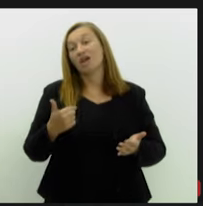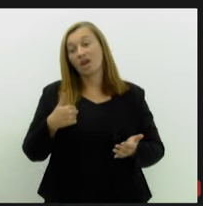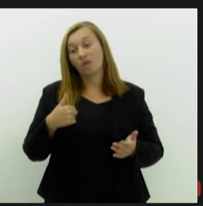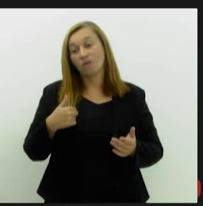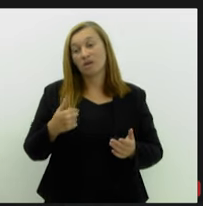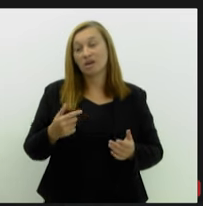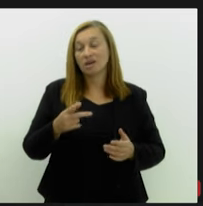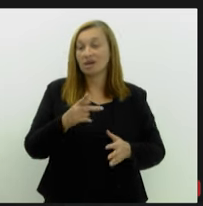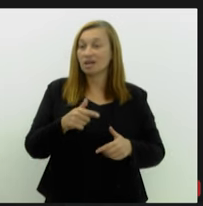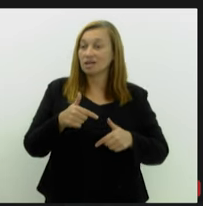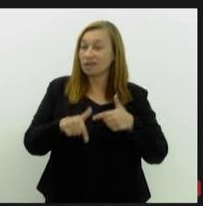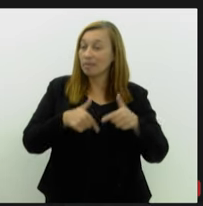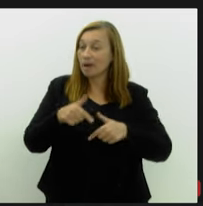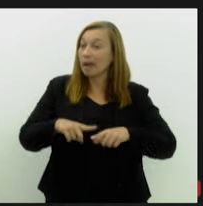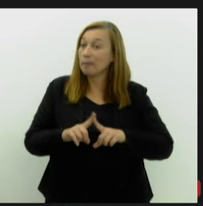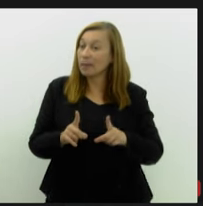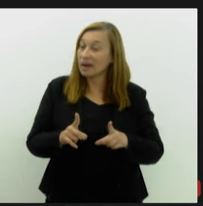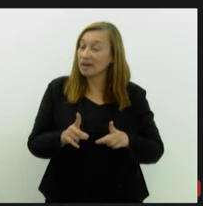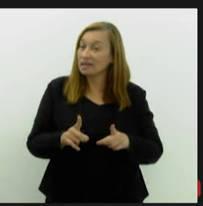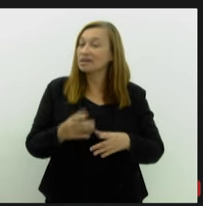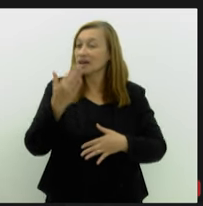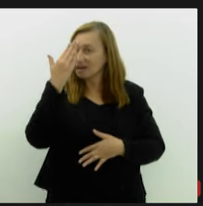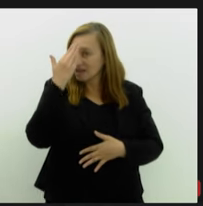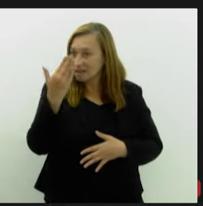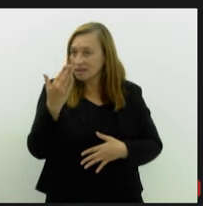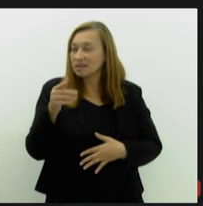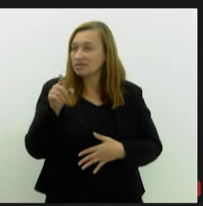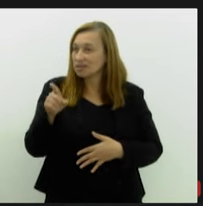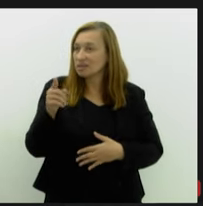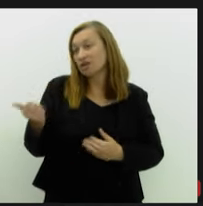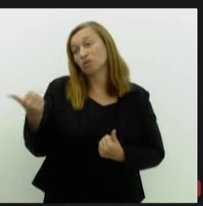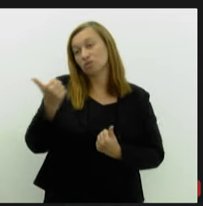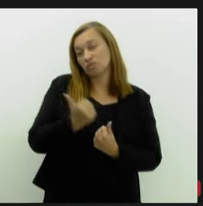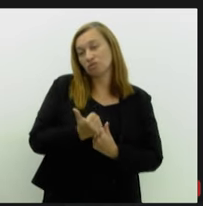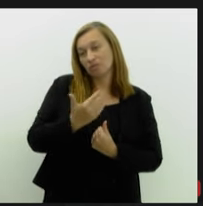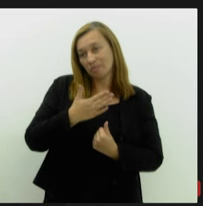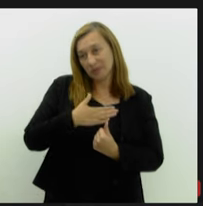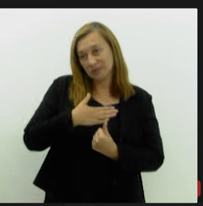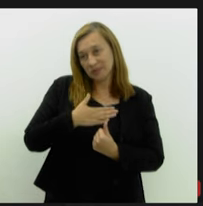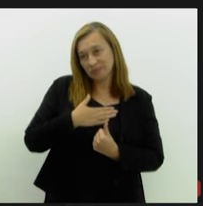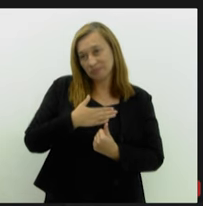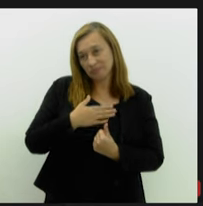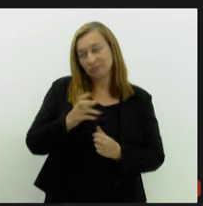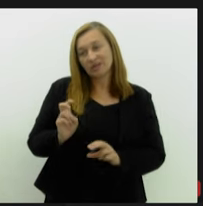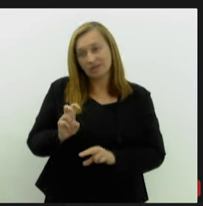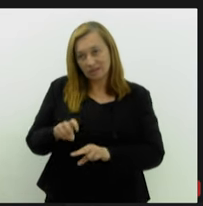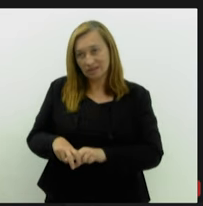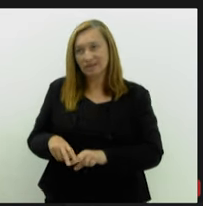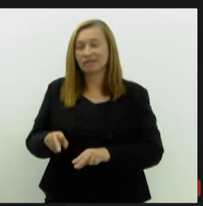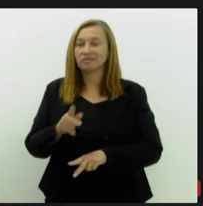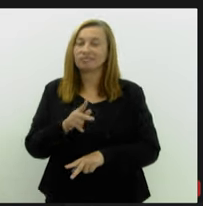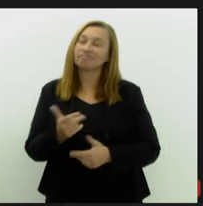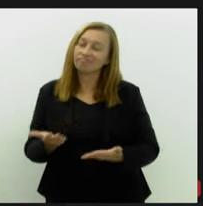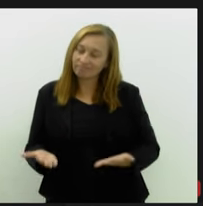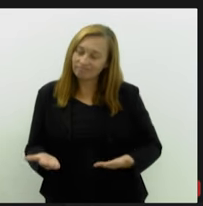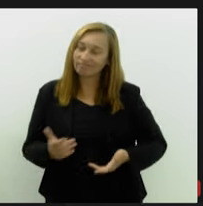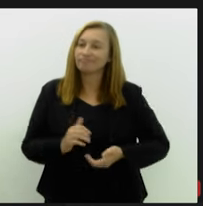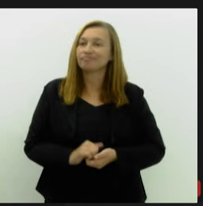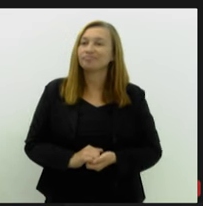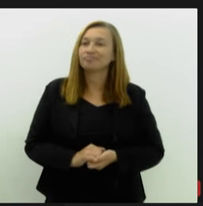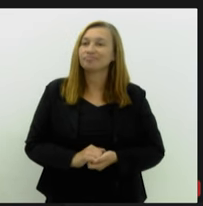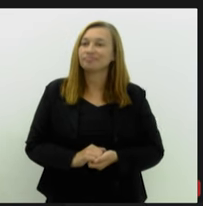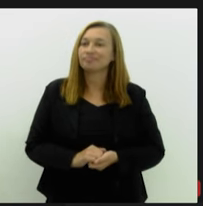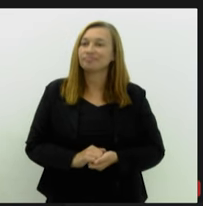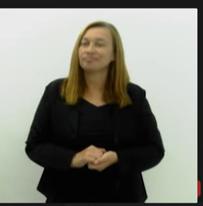dessas agendas eu estou aqui, então agradeço também a sua gentileza de ter, né, substituído